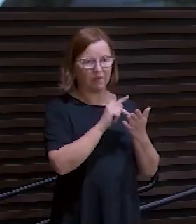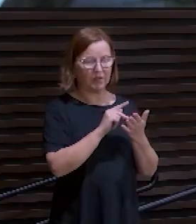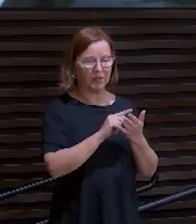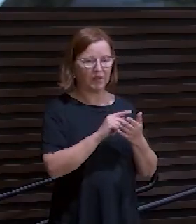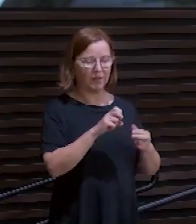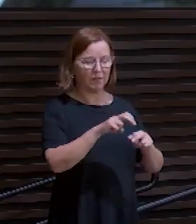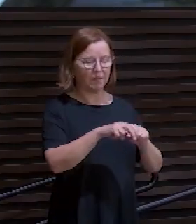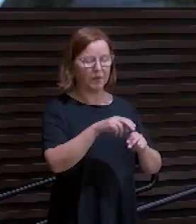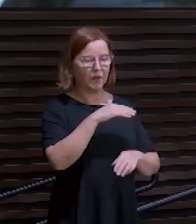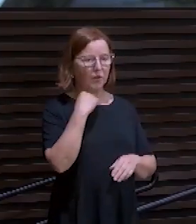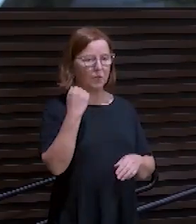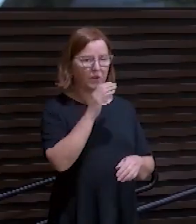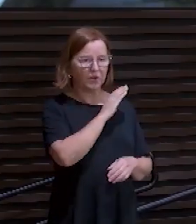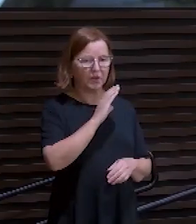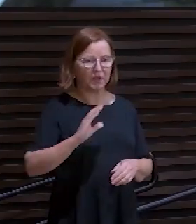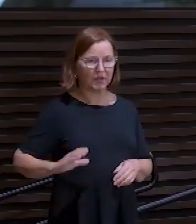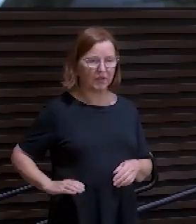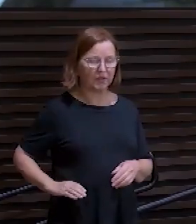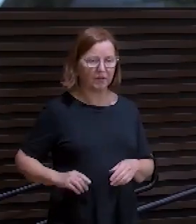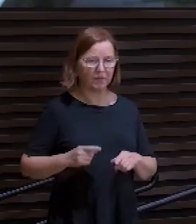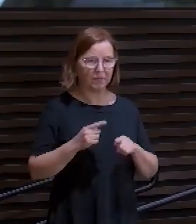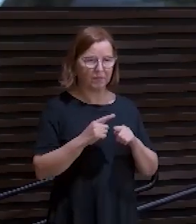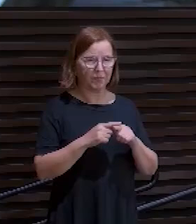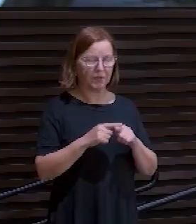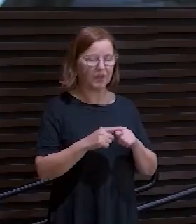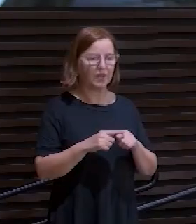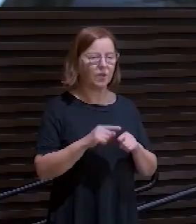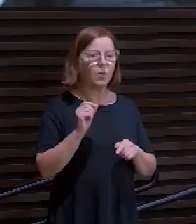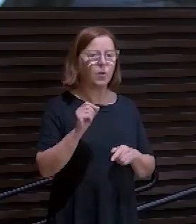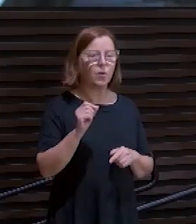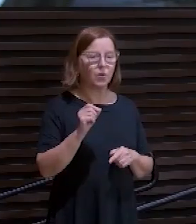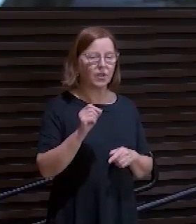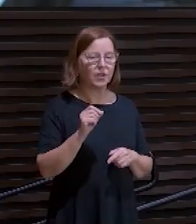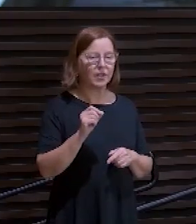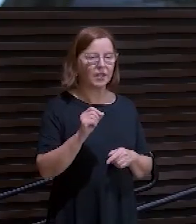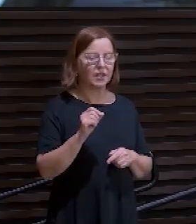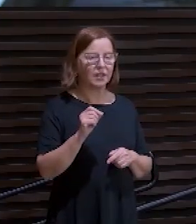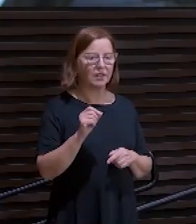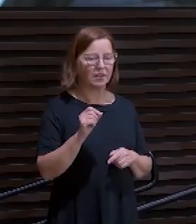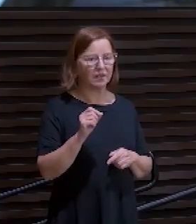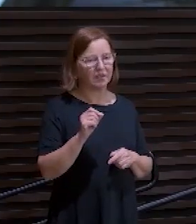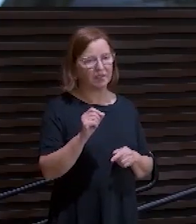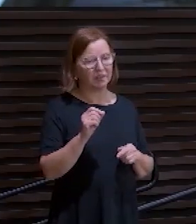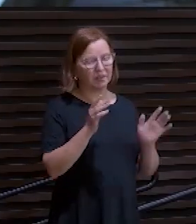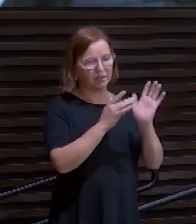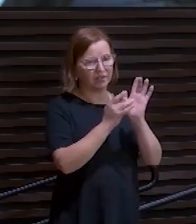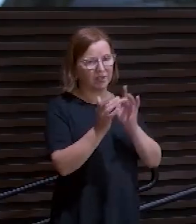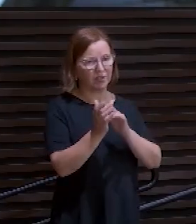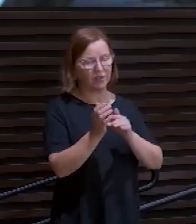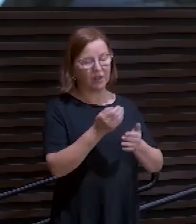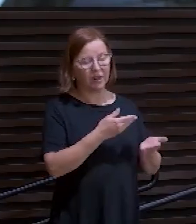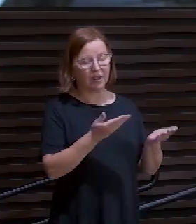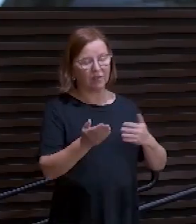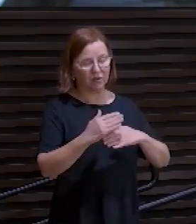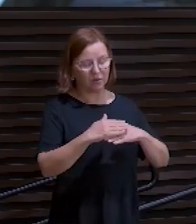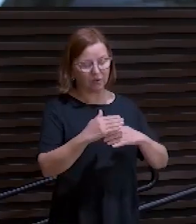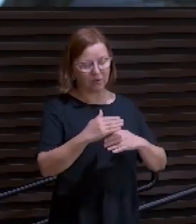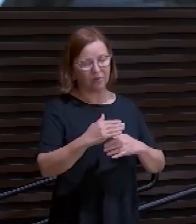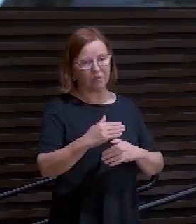de Cristo, porque o que Ele levou lá sobre si foi o meu pecado, então quem o colocou lá fui eu.